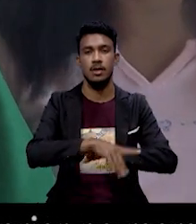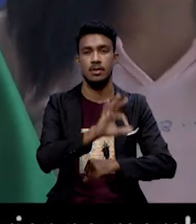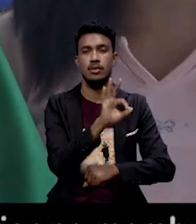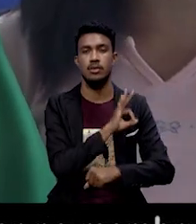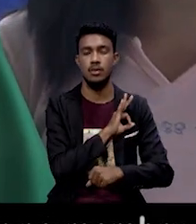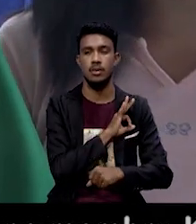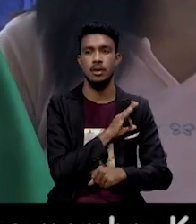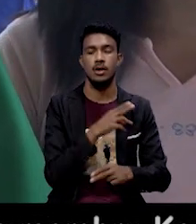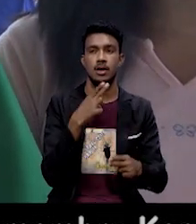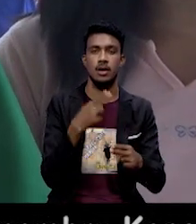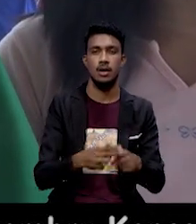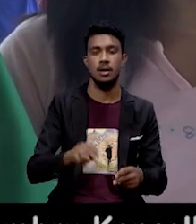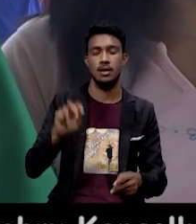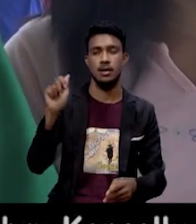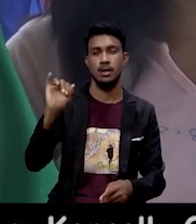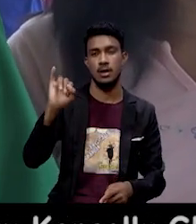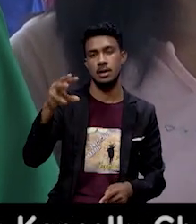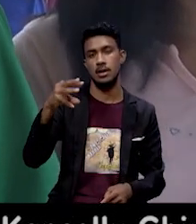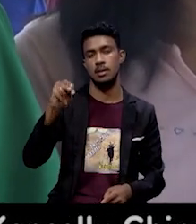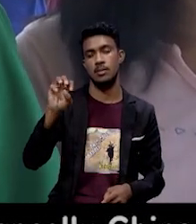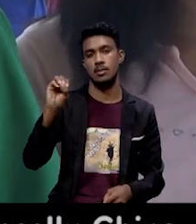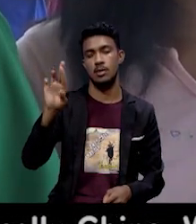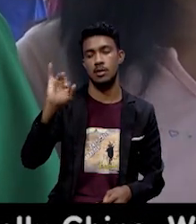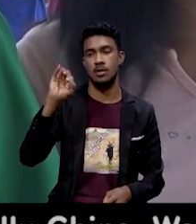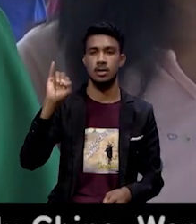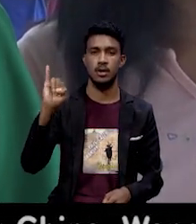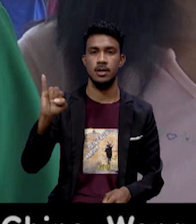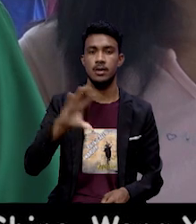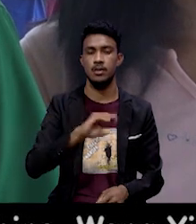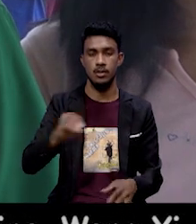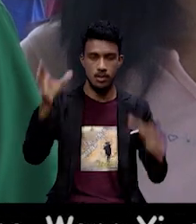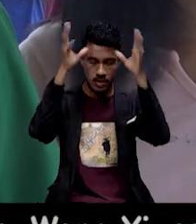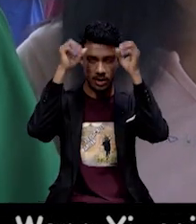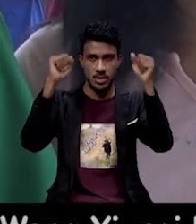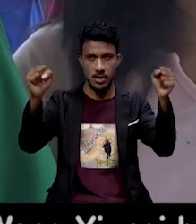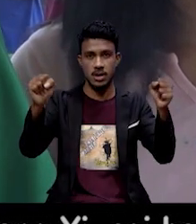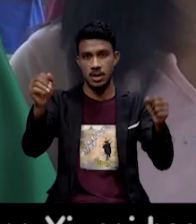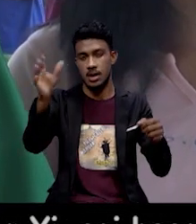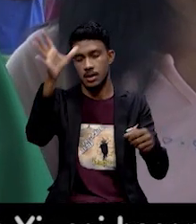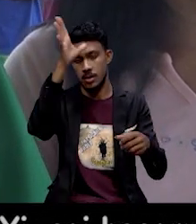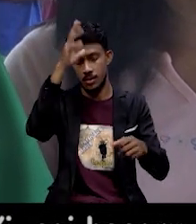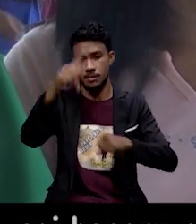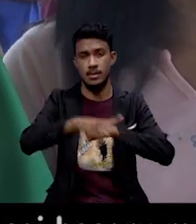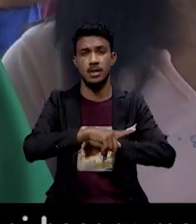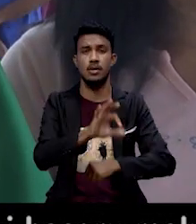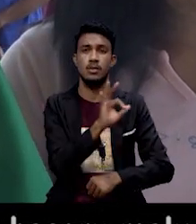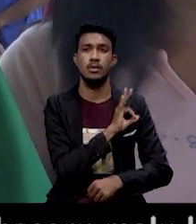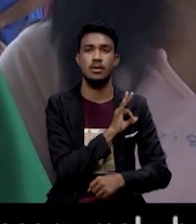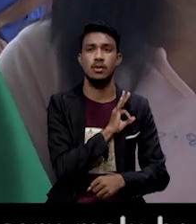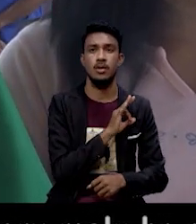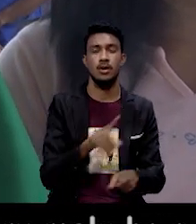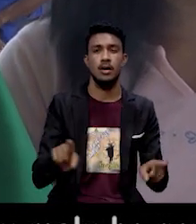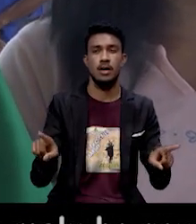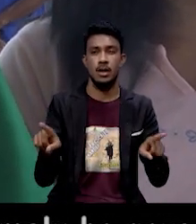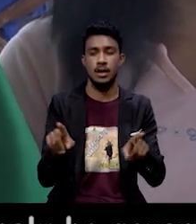mau Zé Santos Naibori Bukar, no itne presidente, inam presidente Partido Kunto, mana